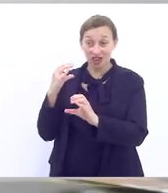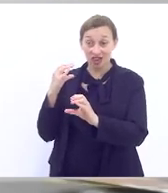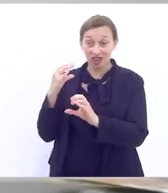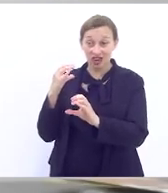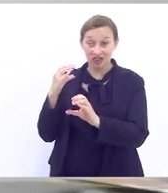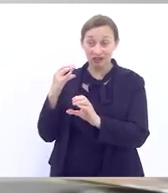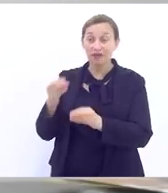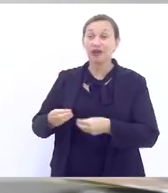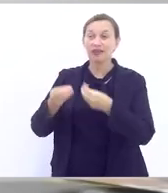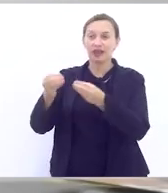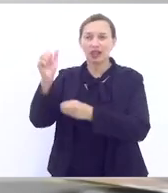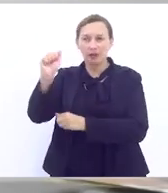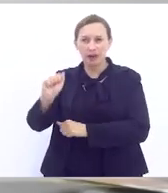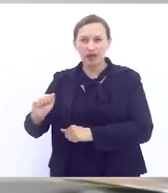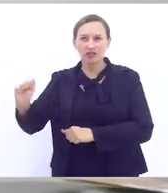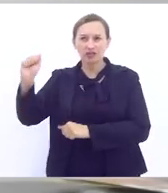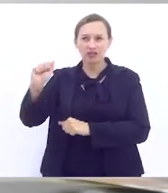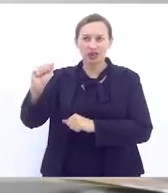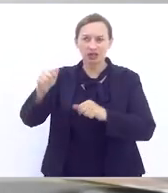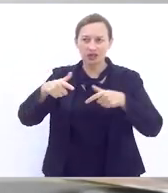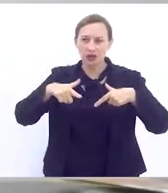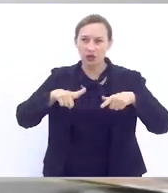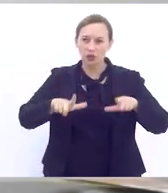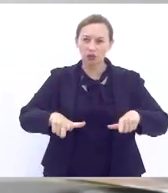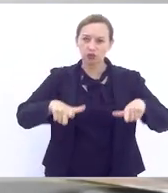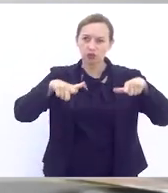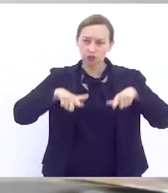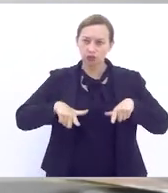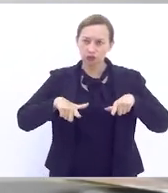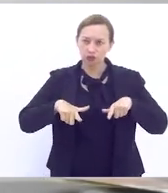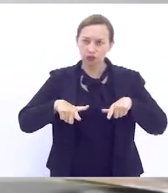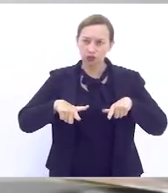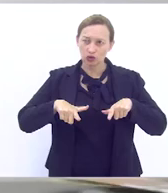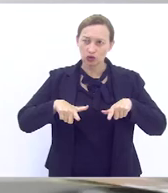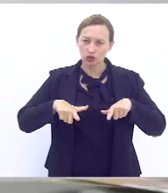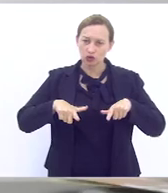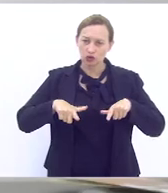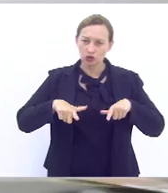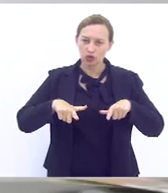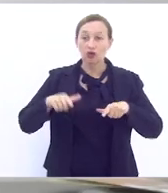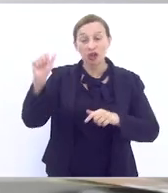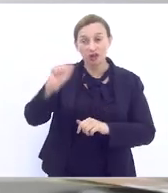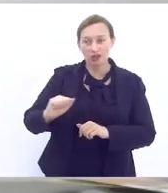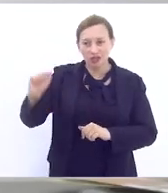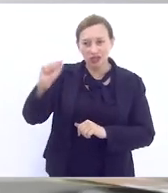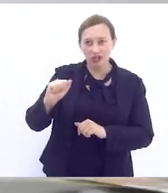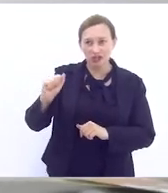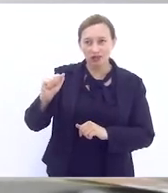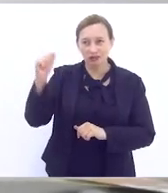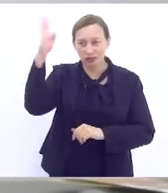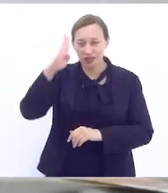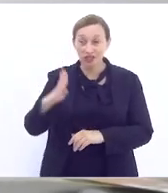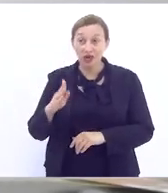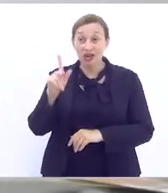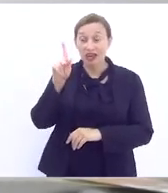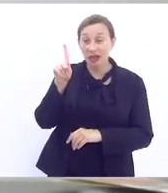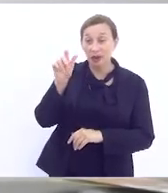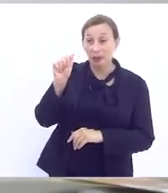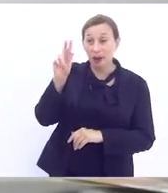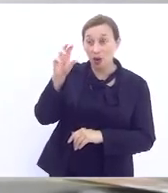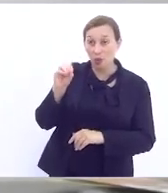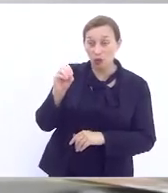associação de custos do Brasil que era o Paulo Ramos